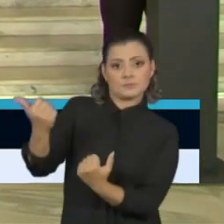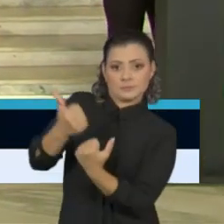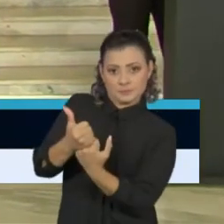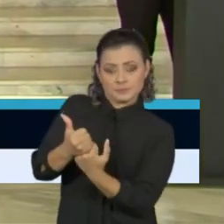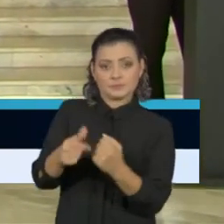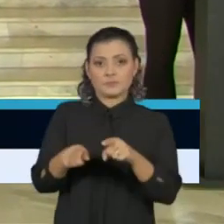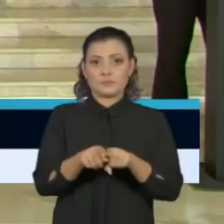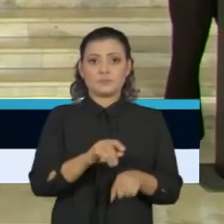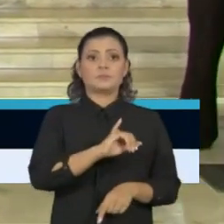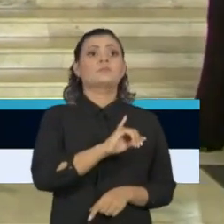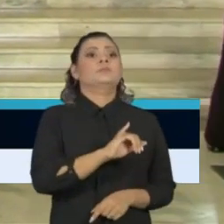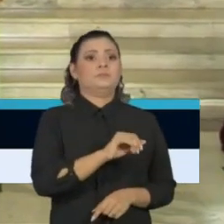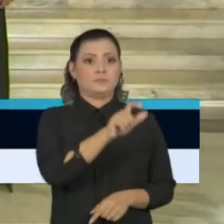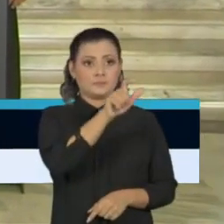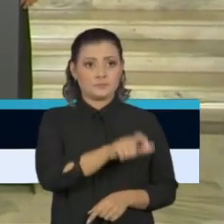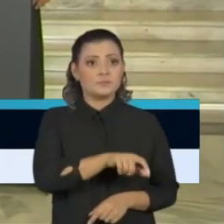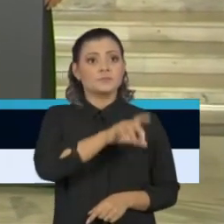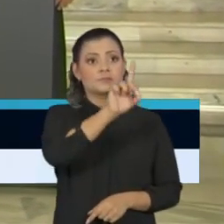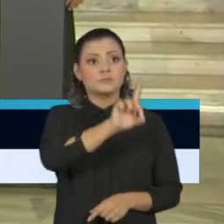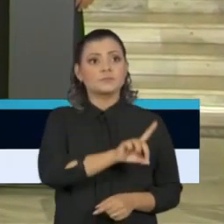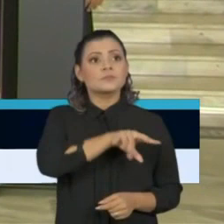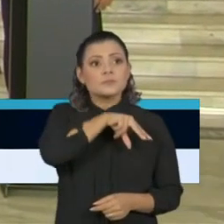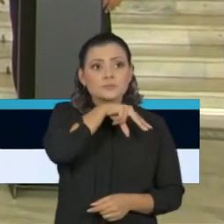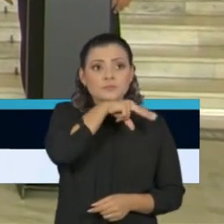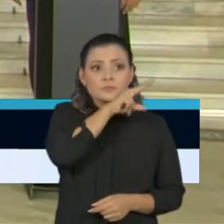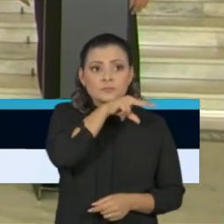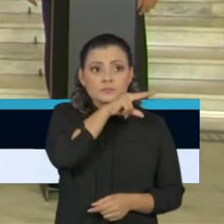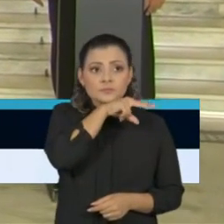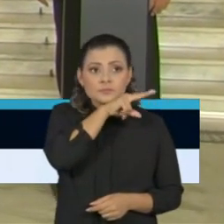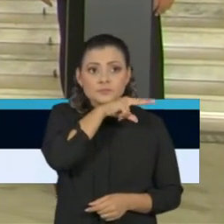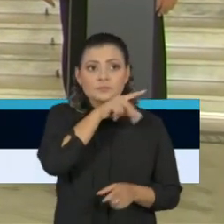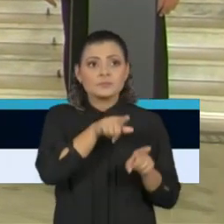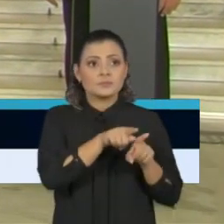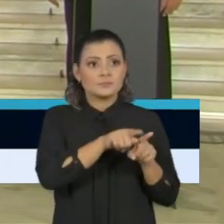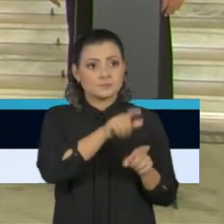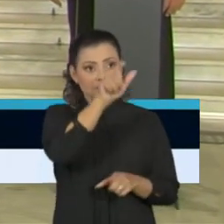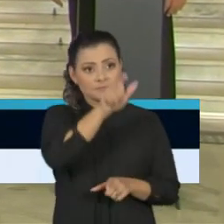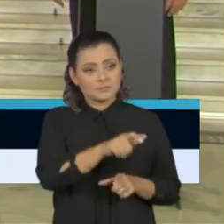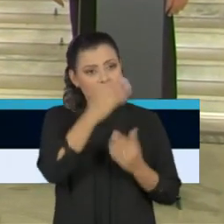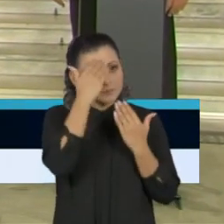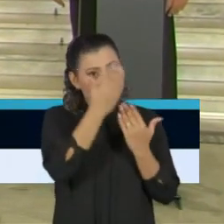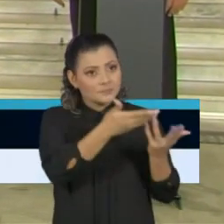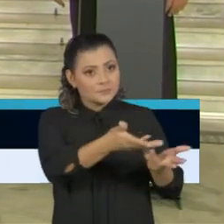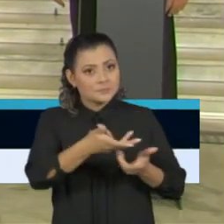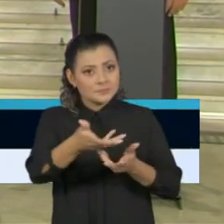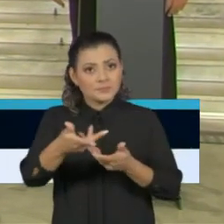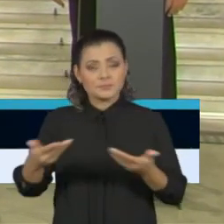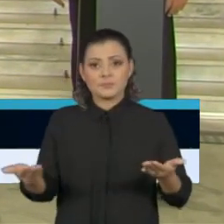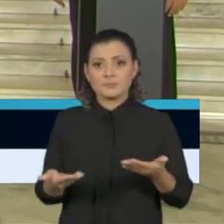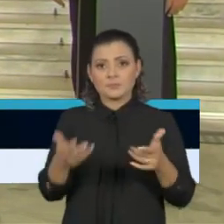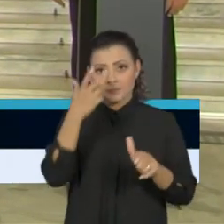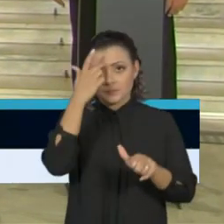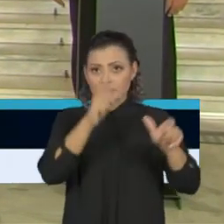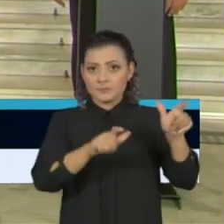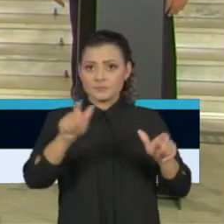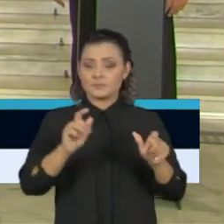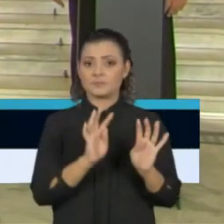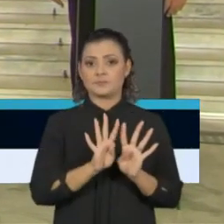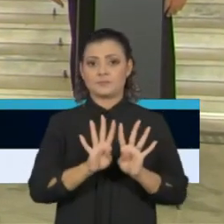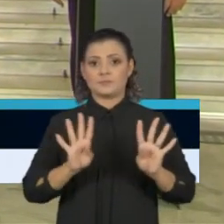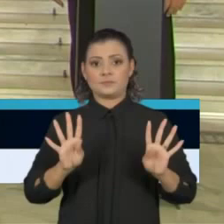Instituto Butantan. Quero agradecer a presença de vocês, a outras pessoas aqui que eu vou me referir na